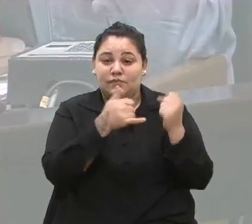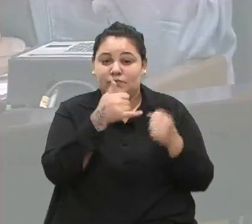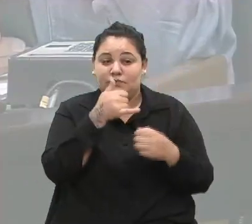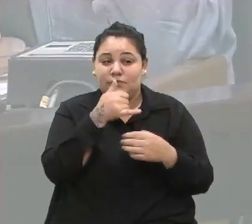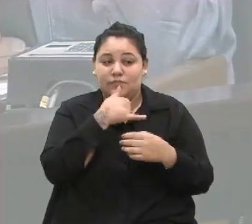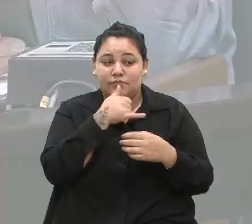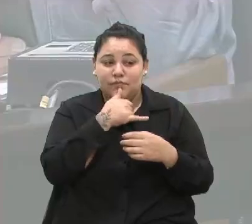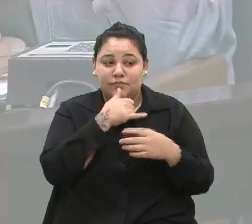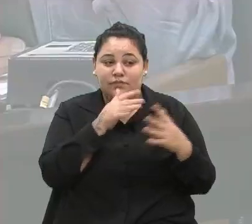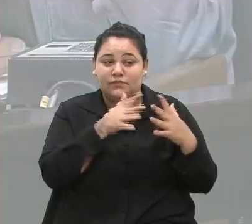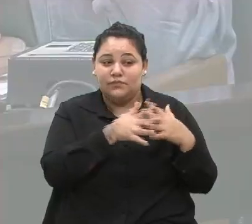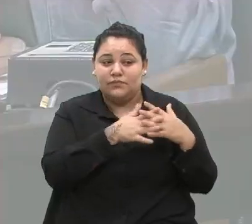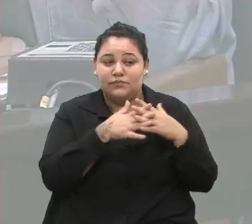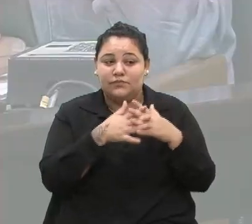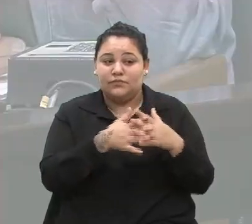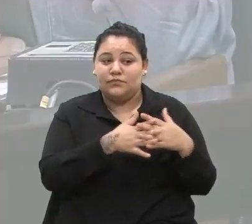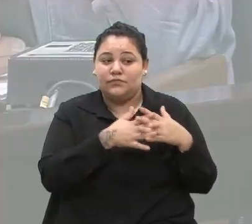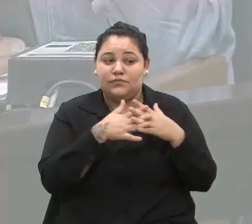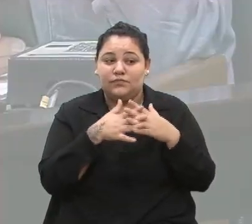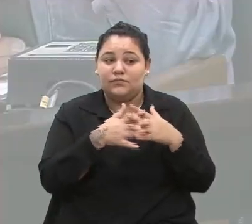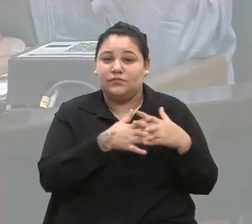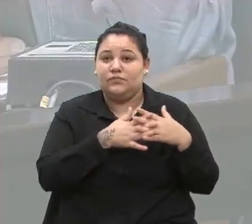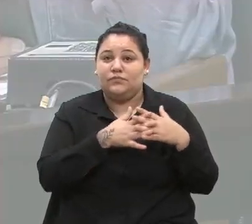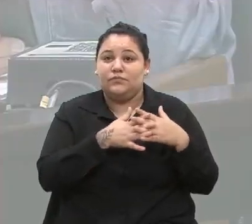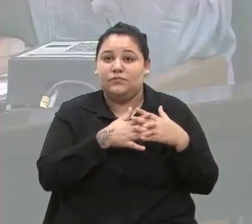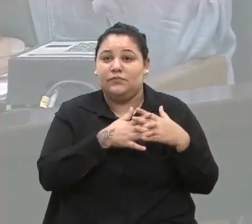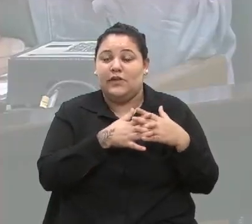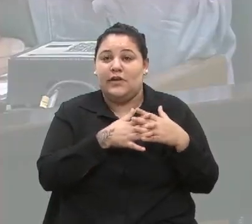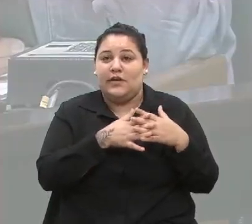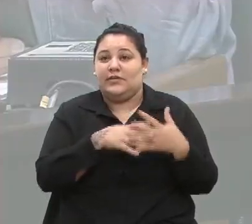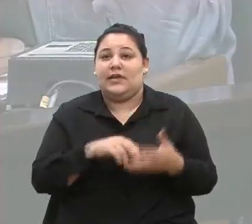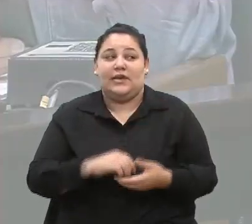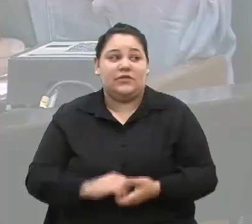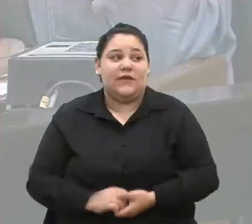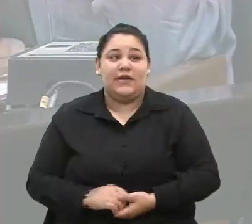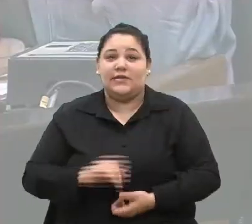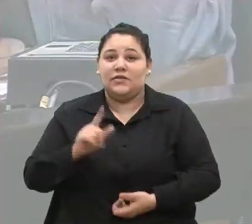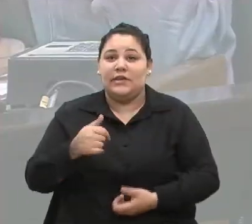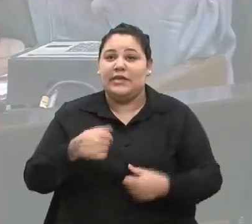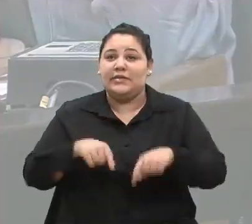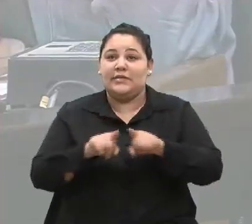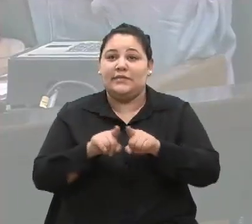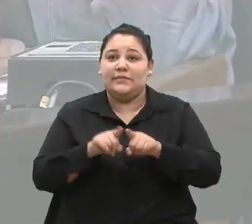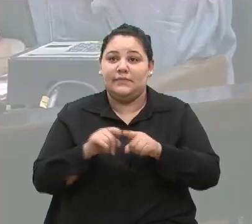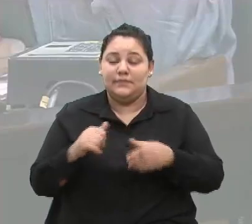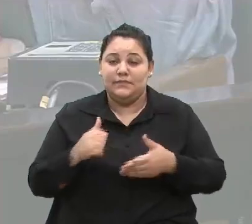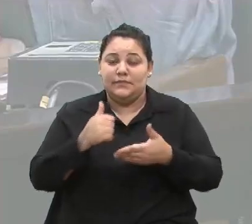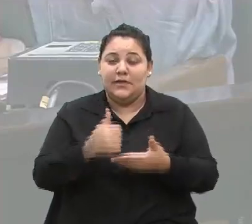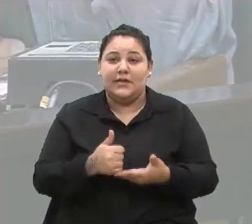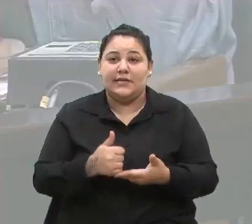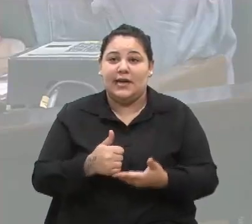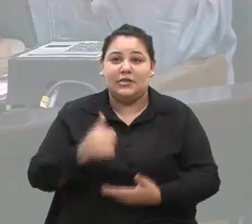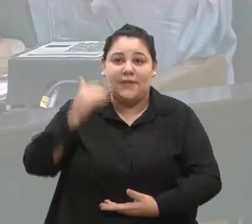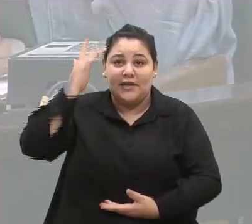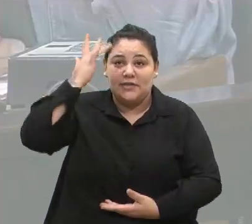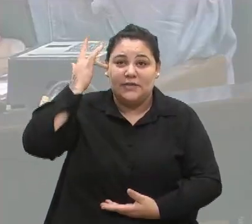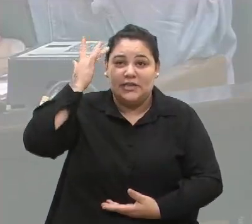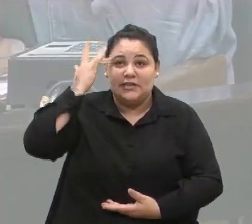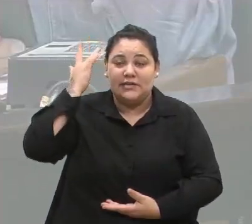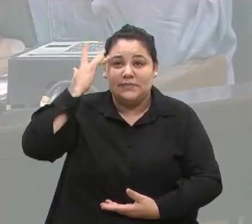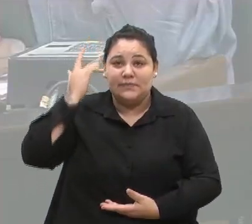é necessária e nós precisamos cumprir para que amanhã depois não tenhamos o Tribunal de